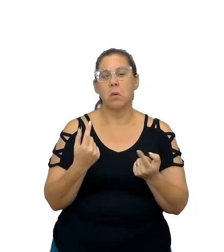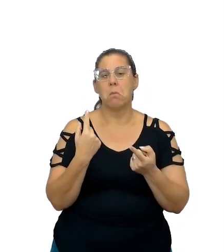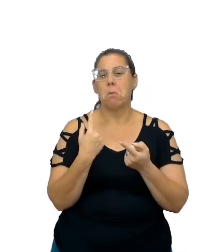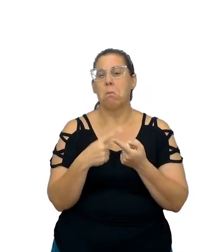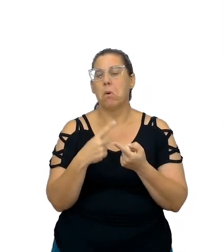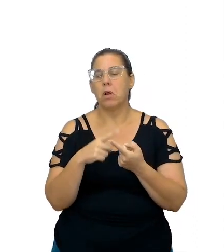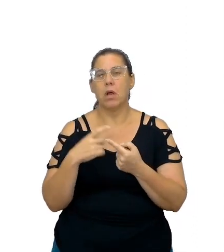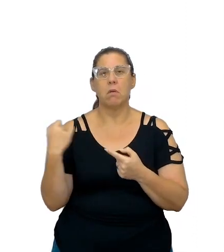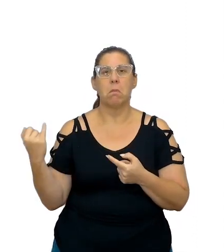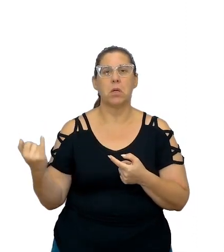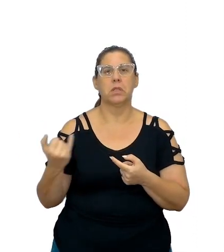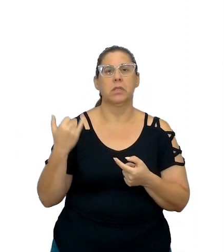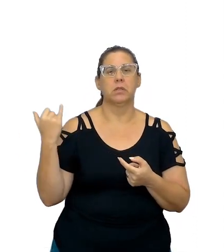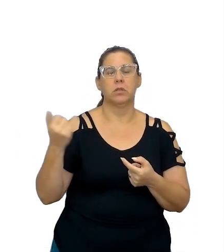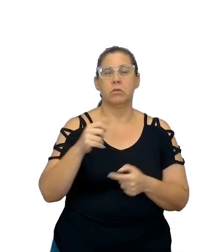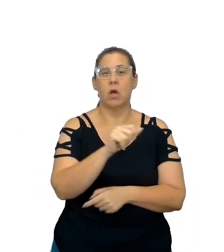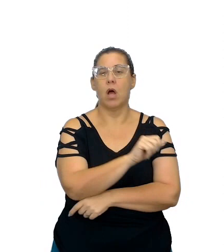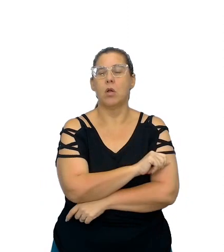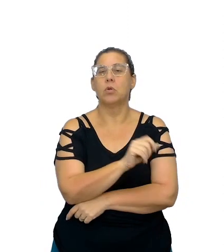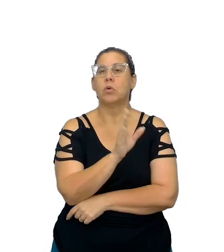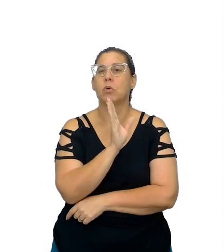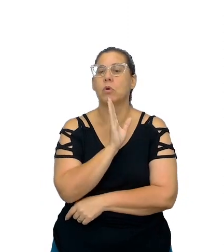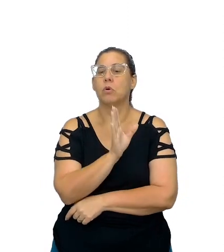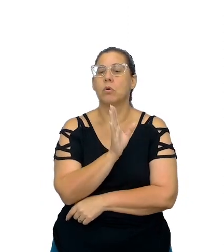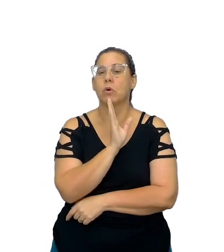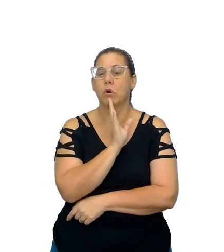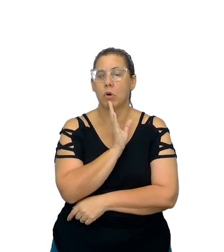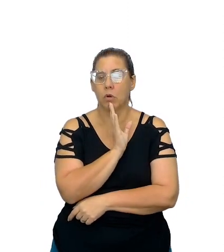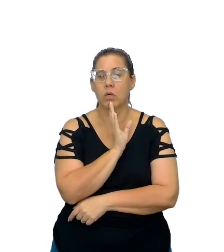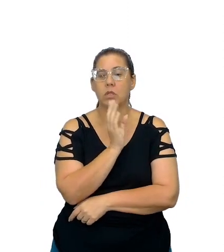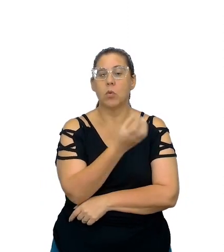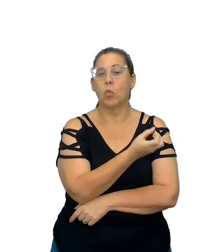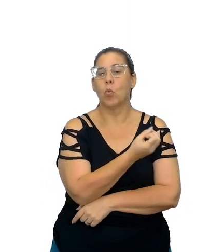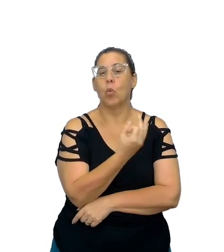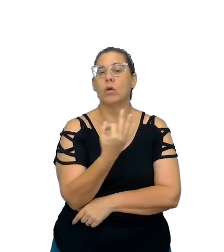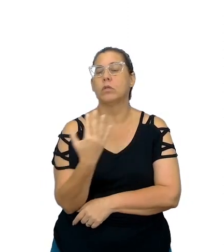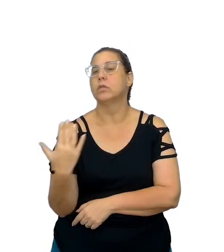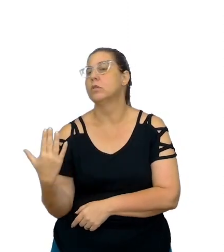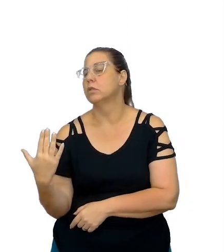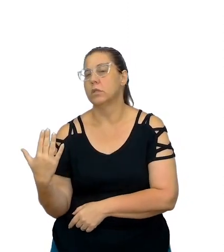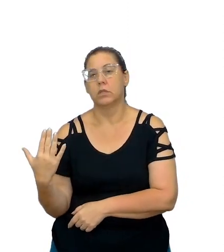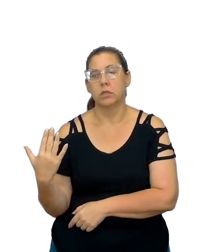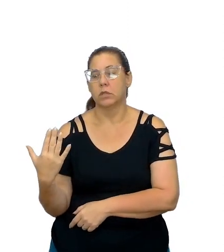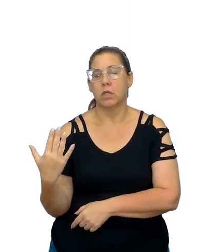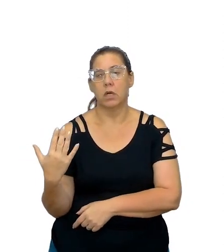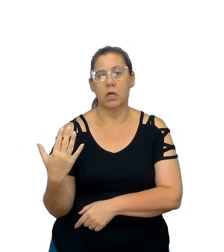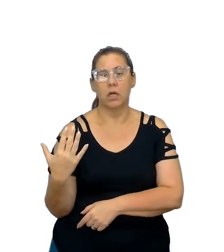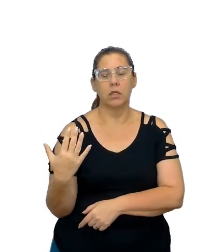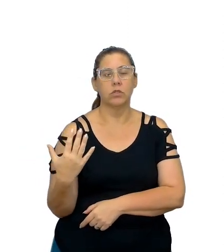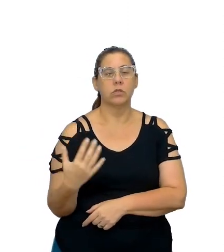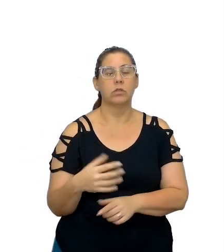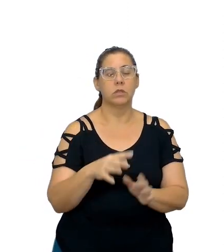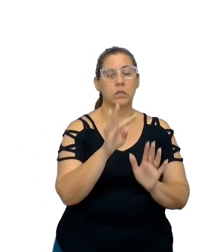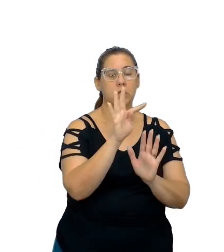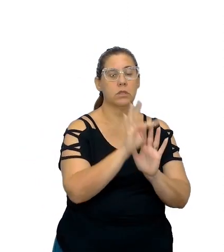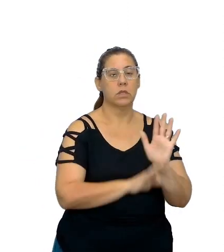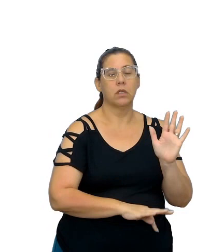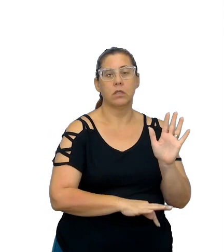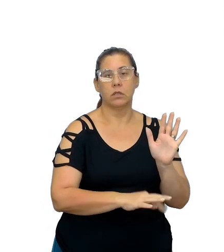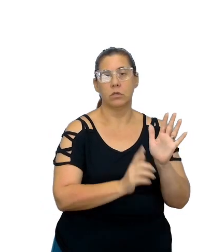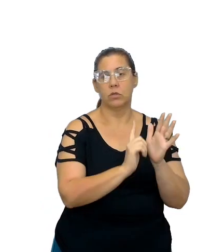que é importante que os alunos conheçam o maior número de possíveis de gêneros